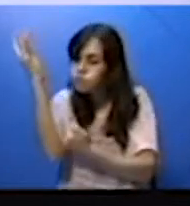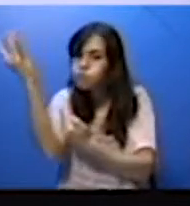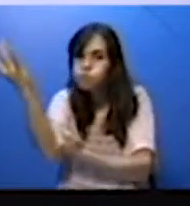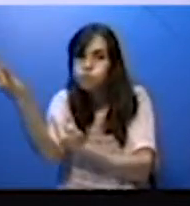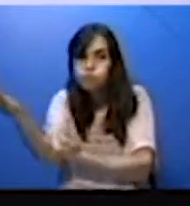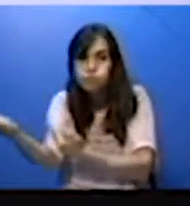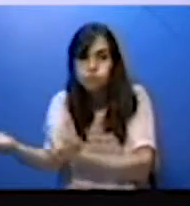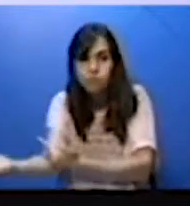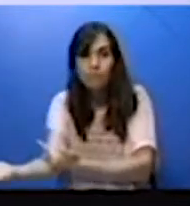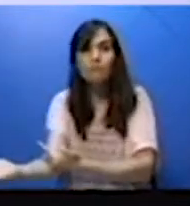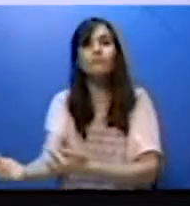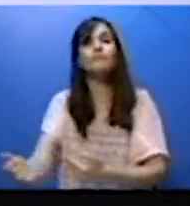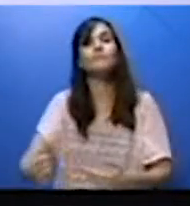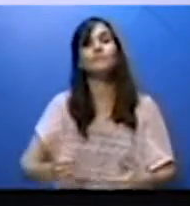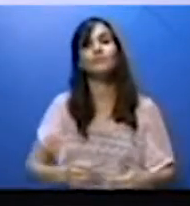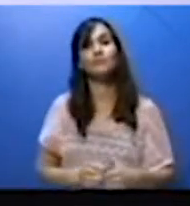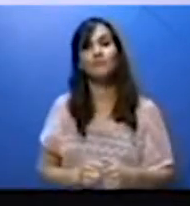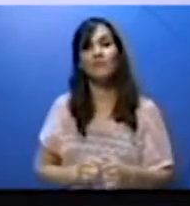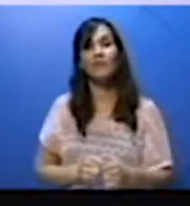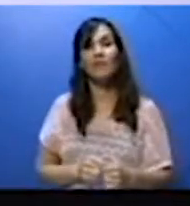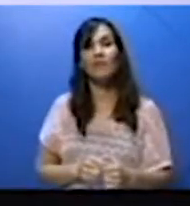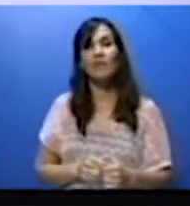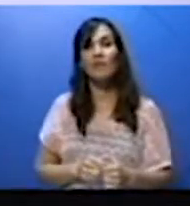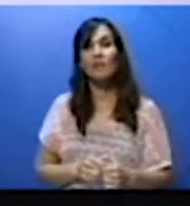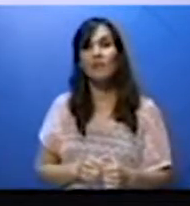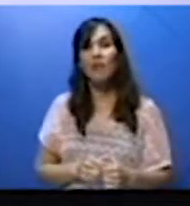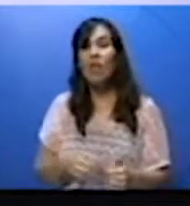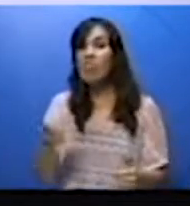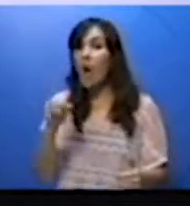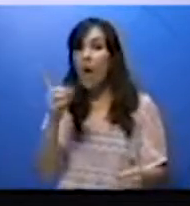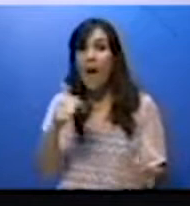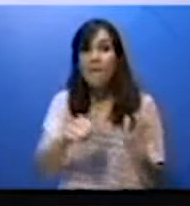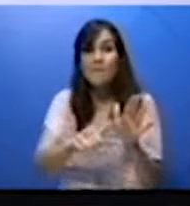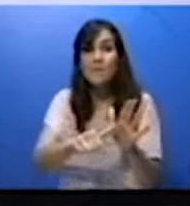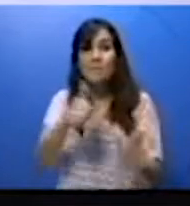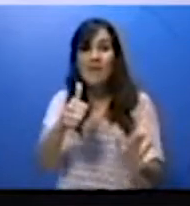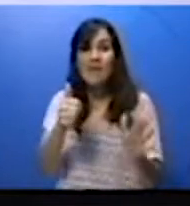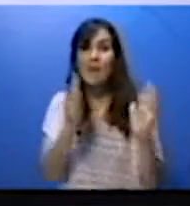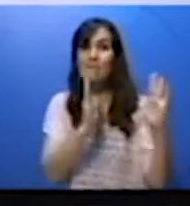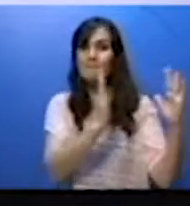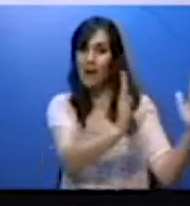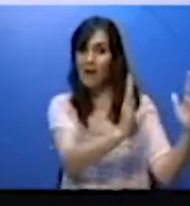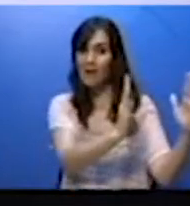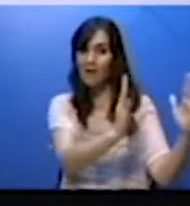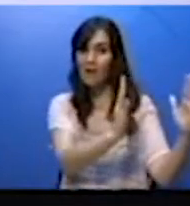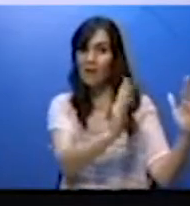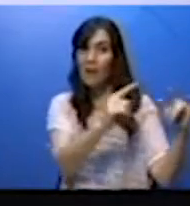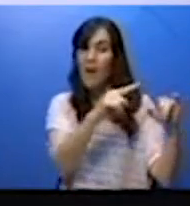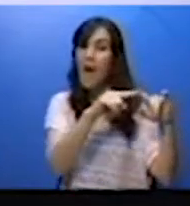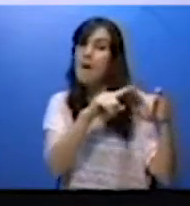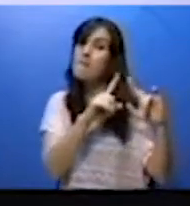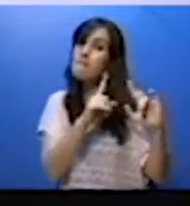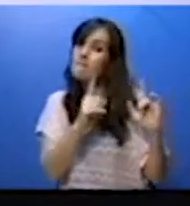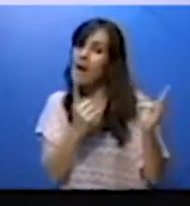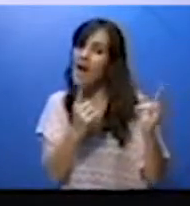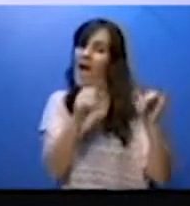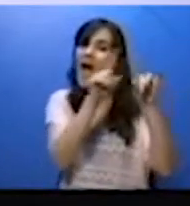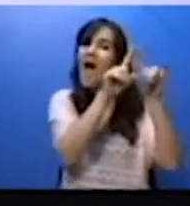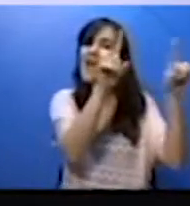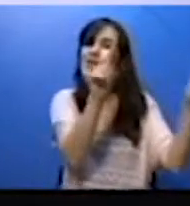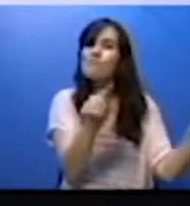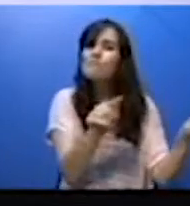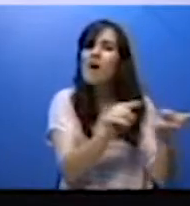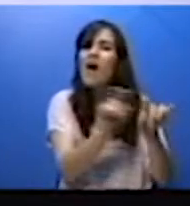a madeira não que esteja a primeira parte da história mas dá sequência de imagens